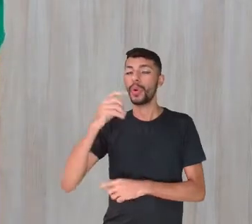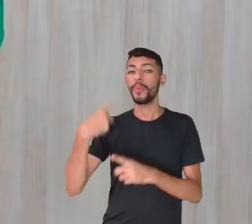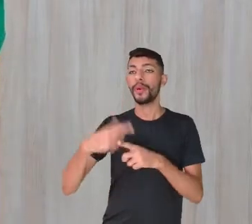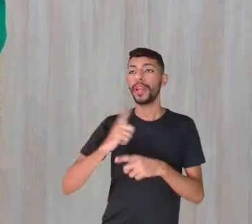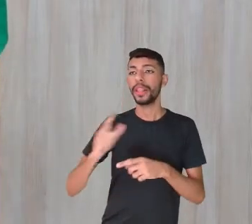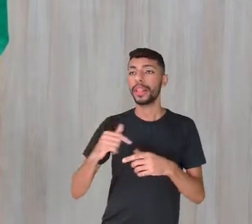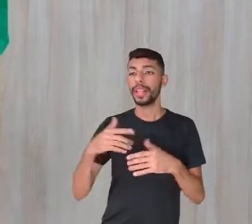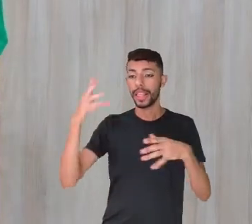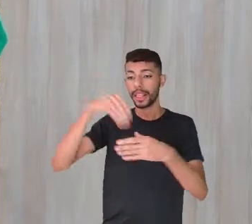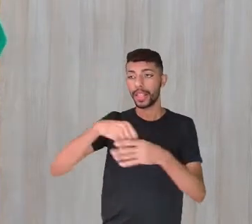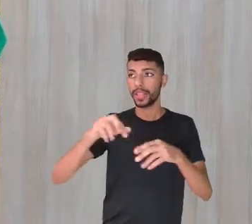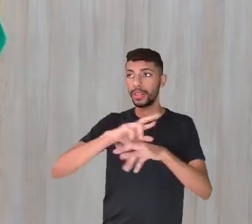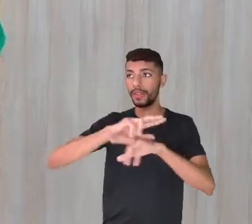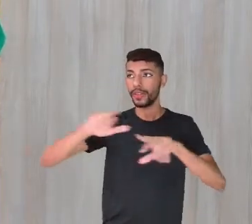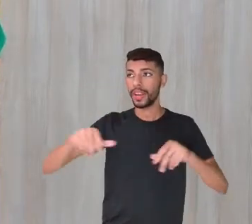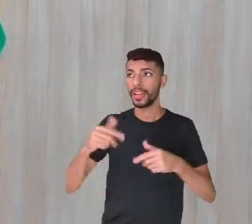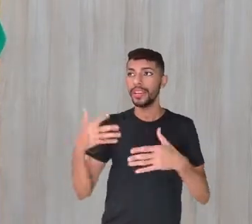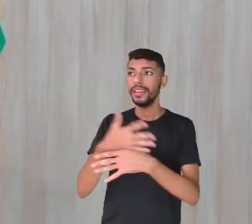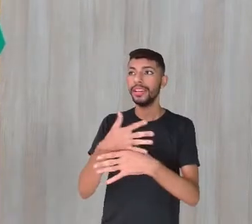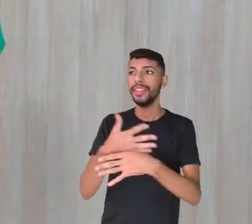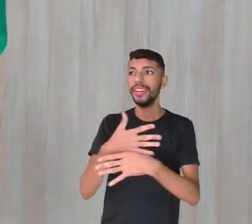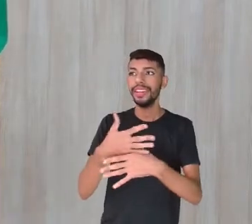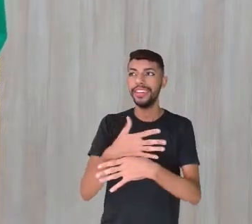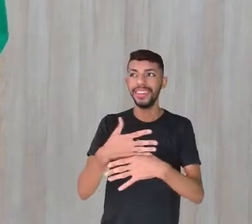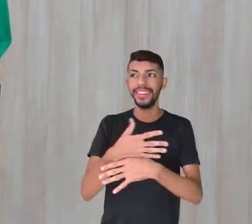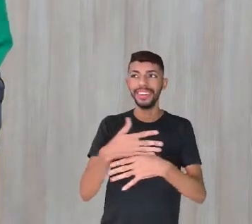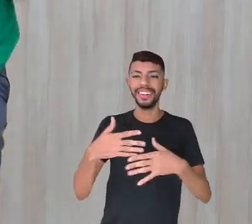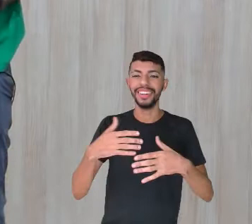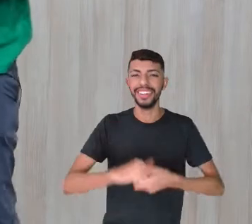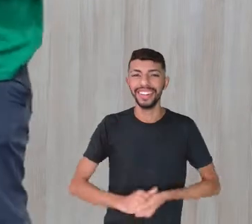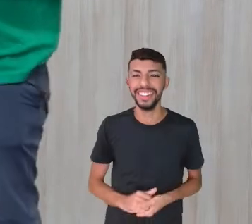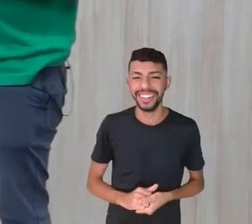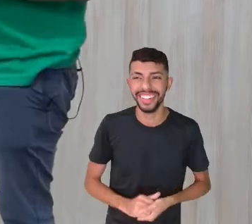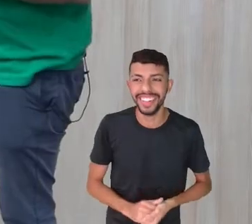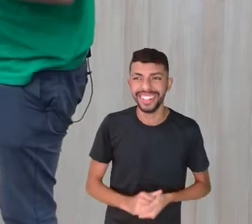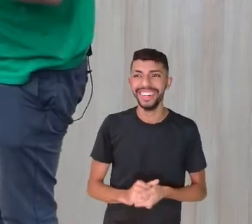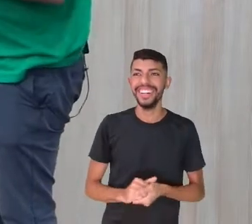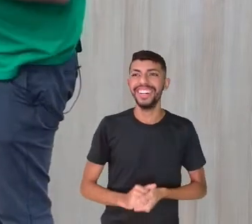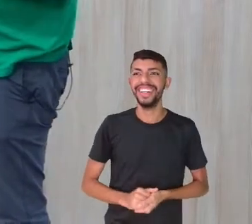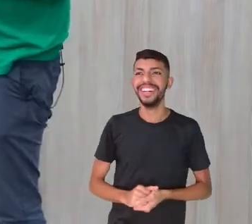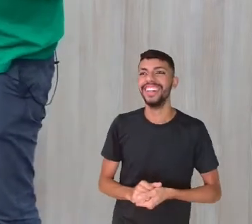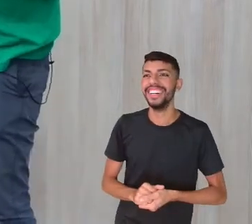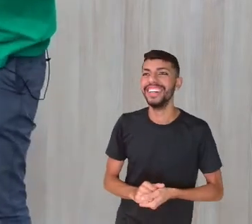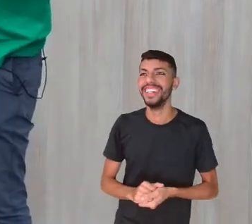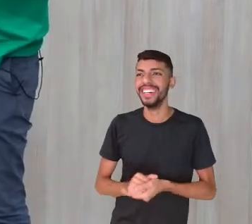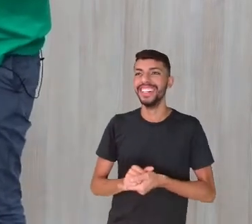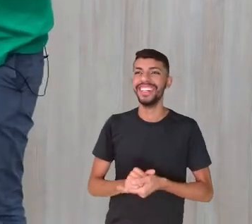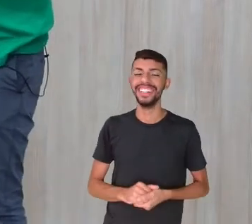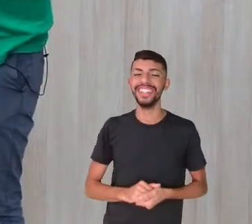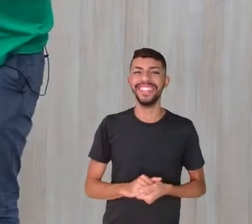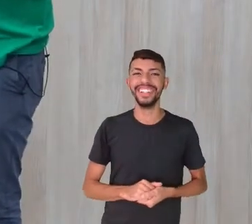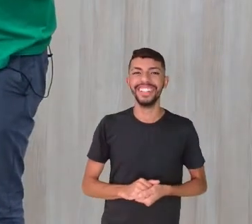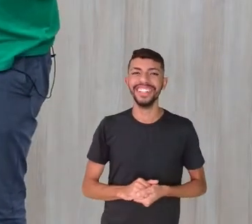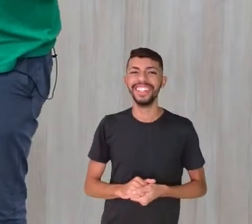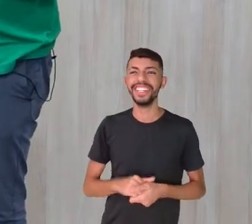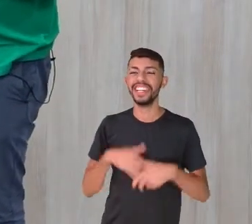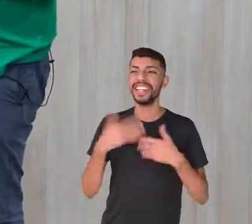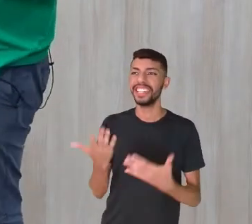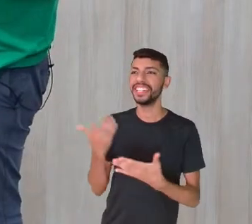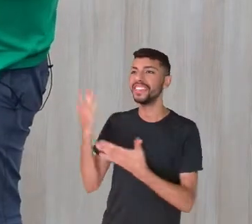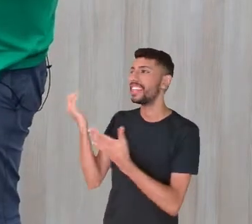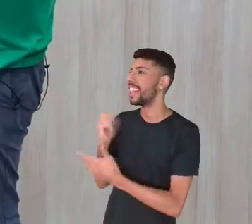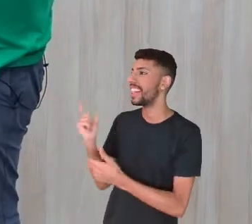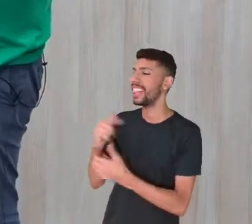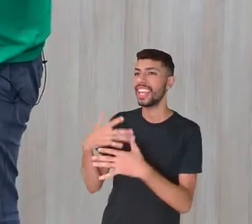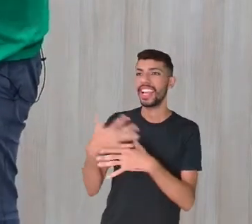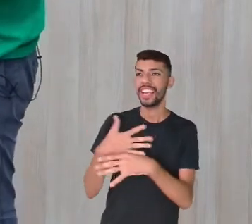esquema. Isso aqui não é o VAR, viu, professor? Isso aqui não é o VAR, é o quadrilátero ferrífero, tá? Que vão acontecer essas cidades